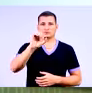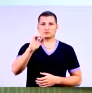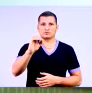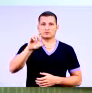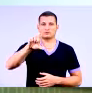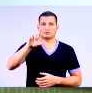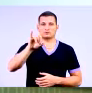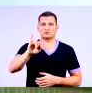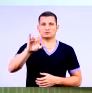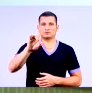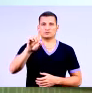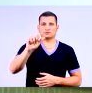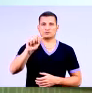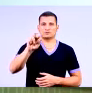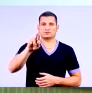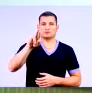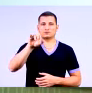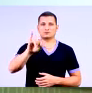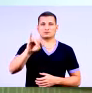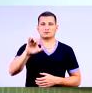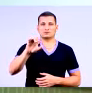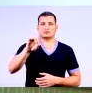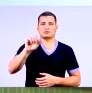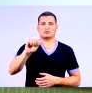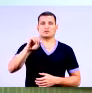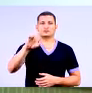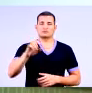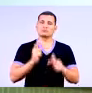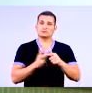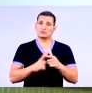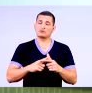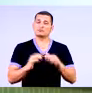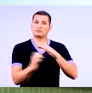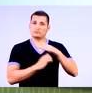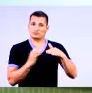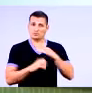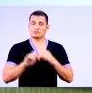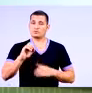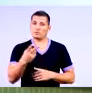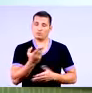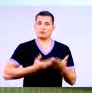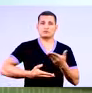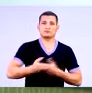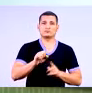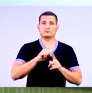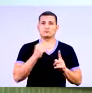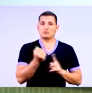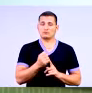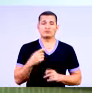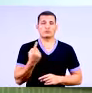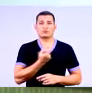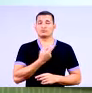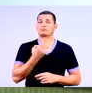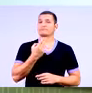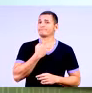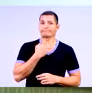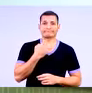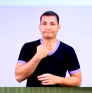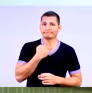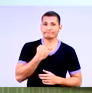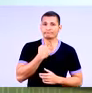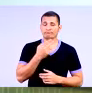colocaram, porque em uma empresa, ou mesmo nas relações sociais, nós não podemos estar